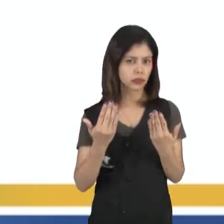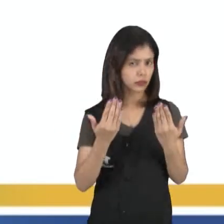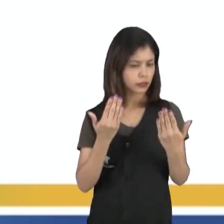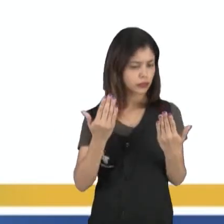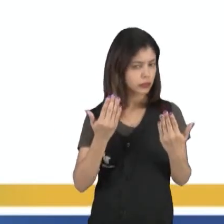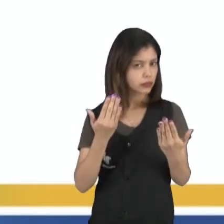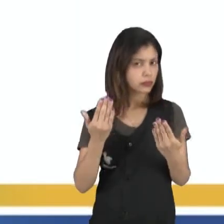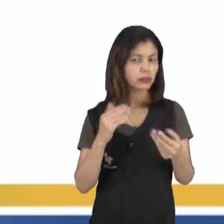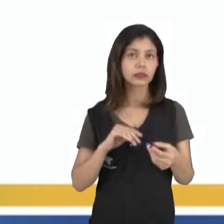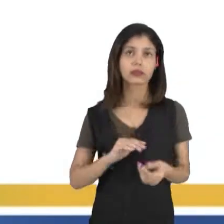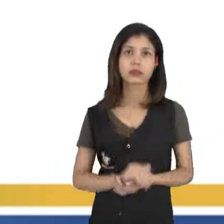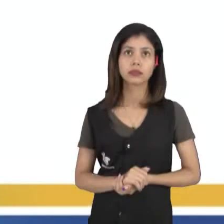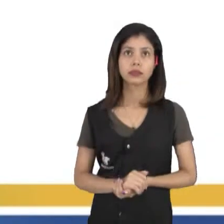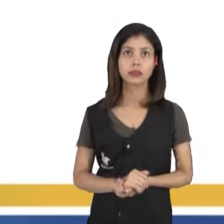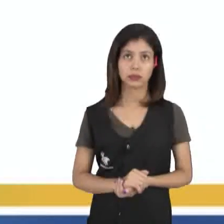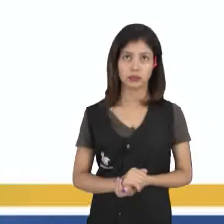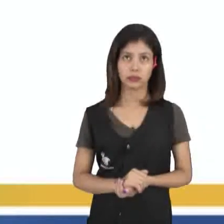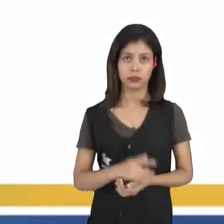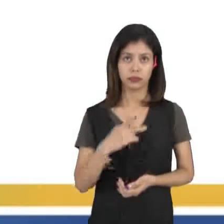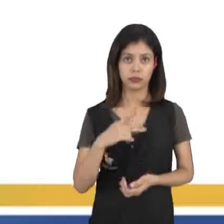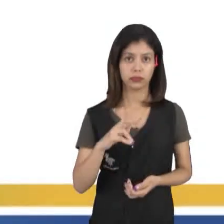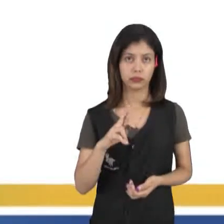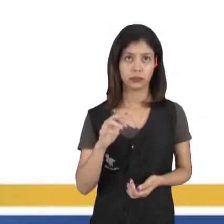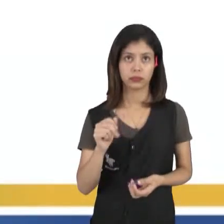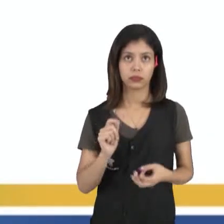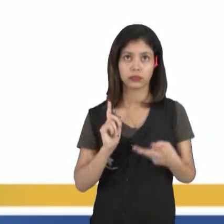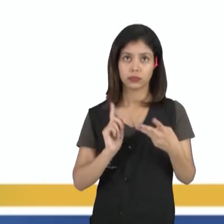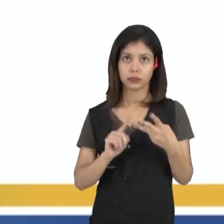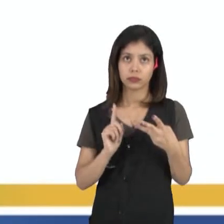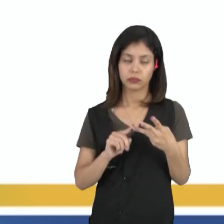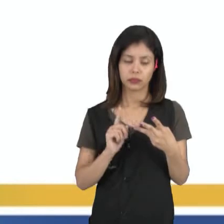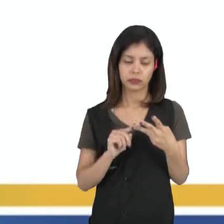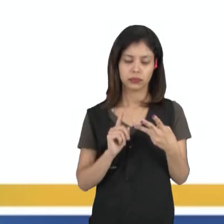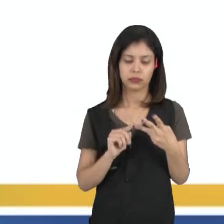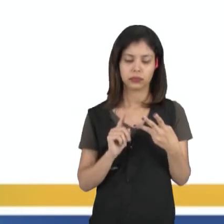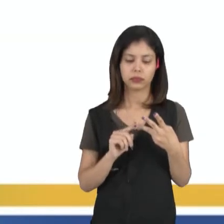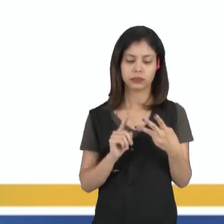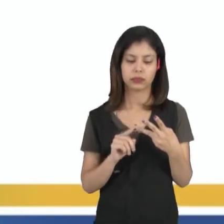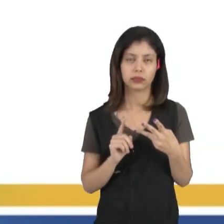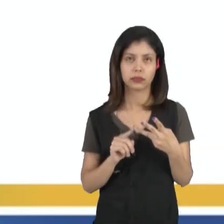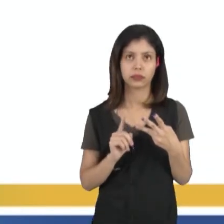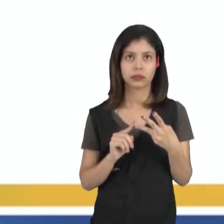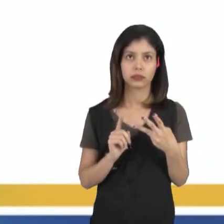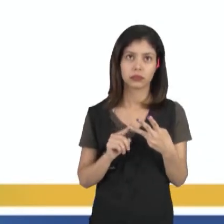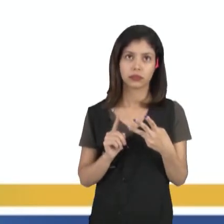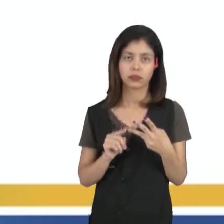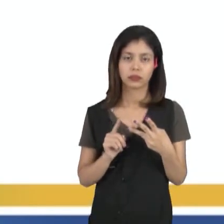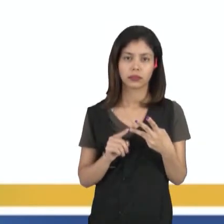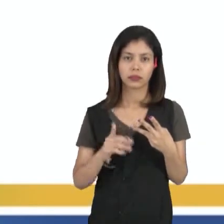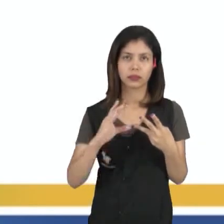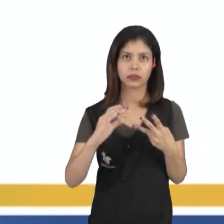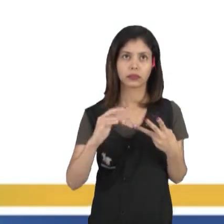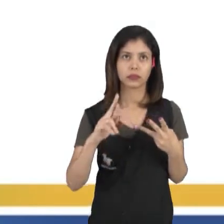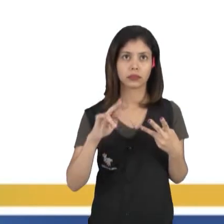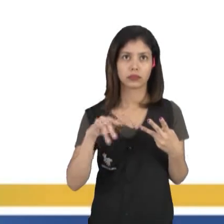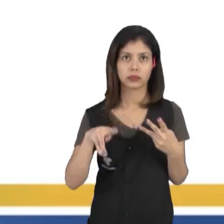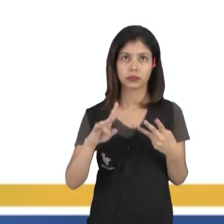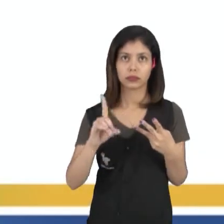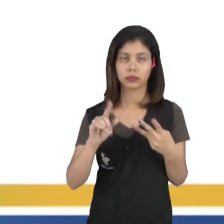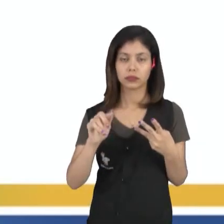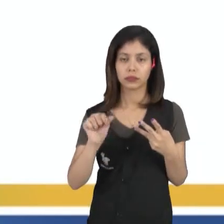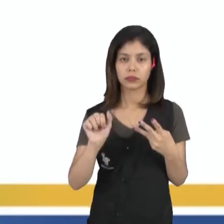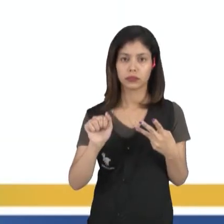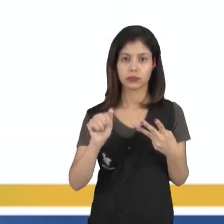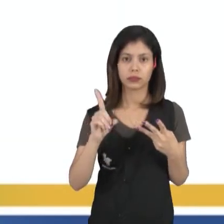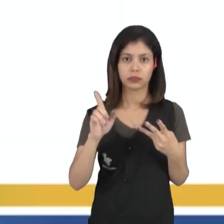uma comparação, funcionava como patas, né? Tá comparando as nadadeiras com patas. O outro como já é